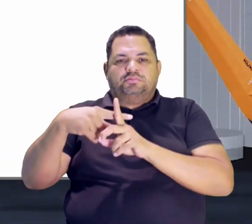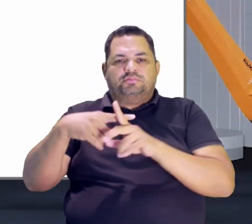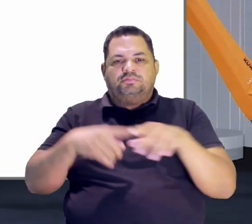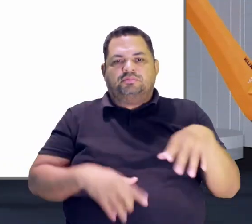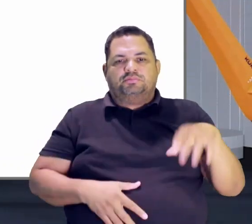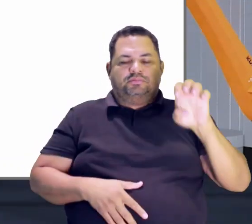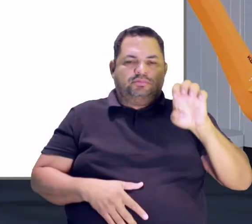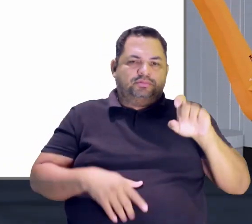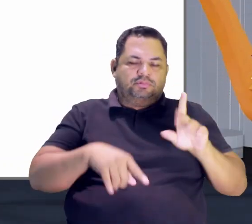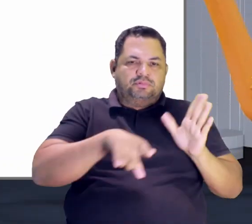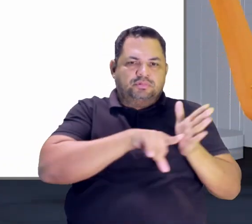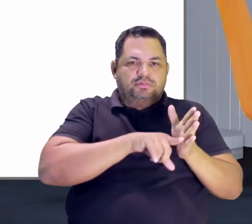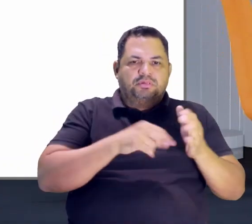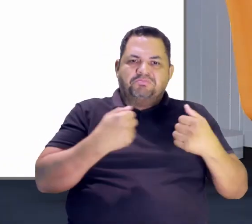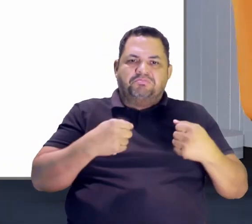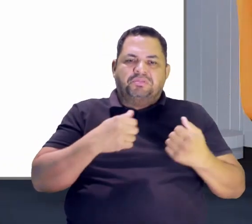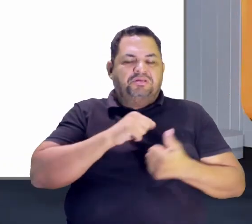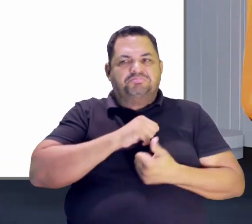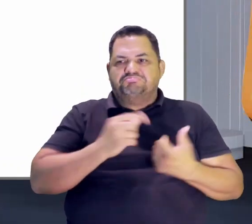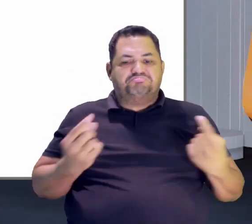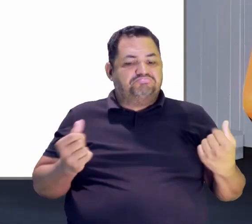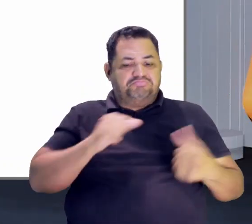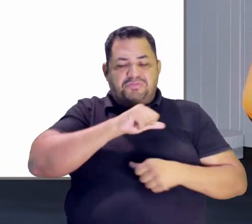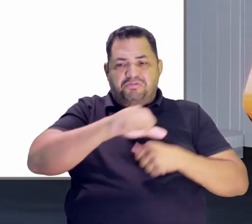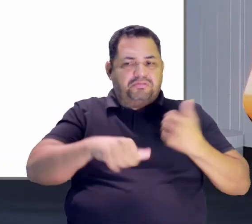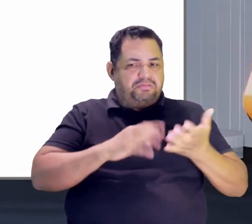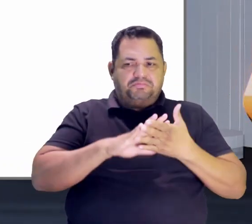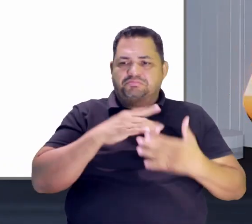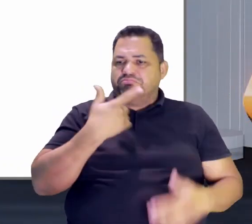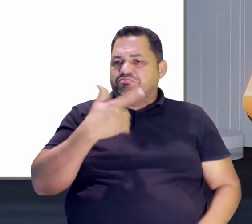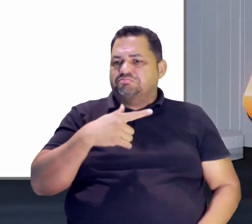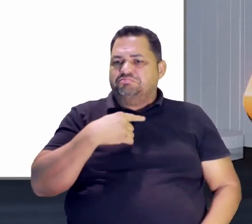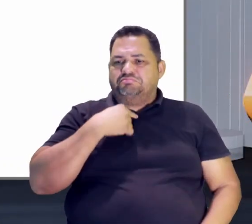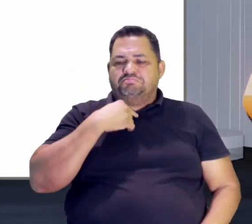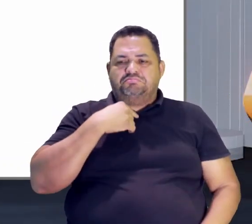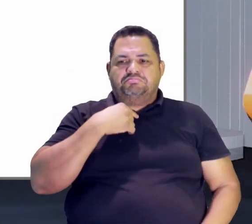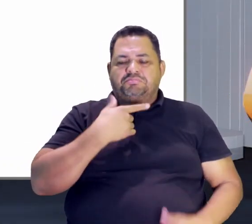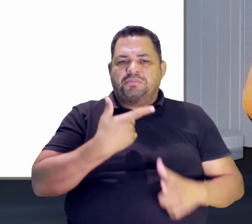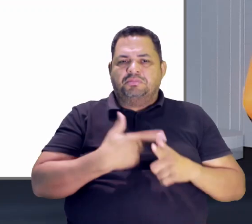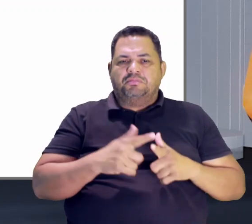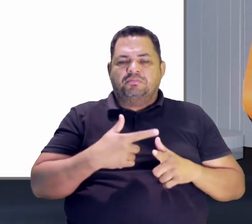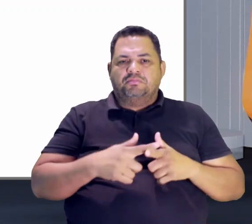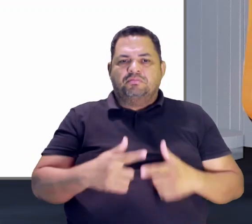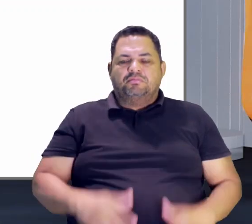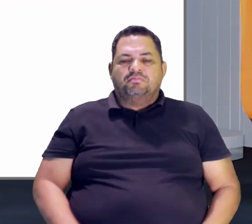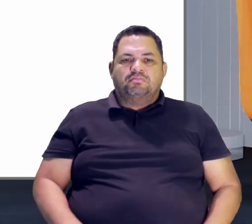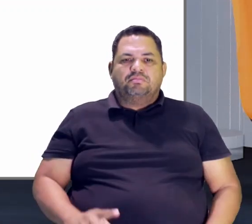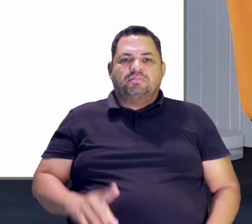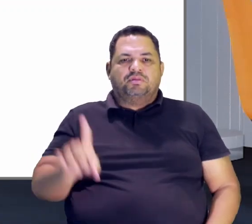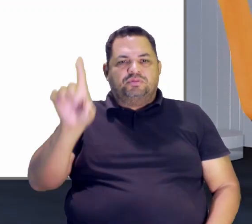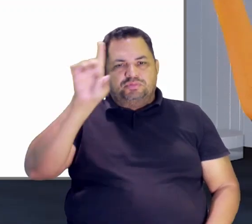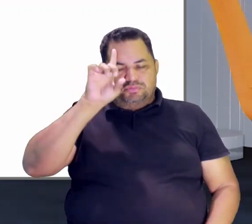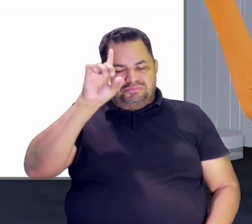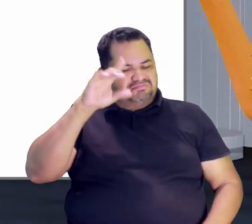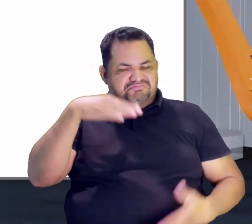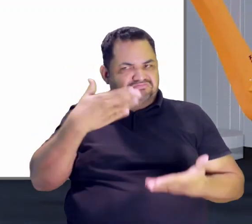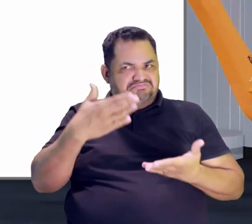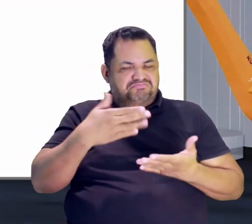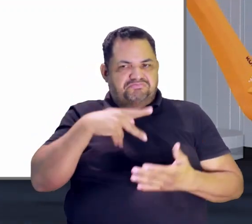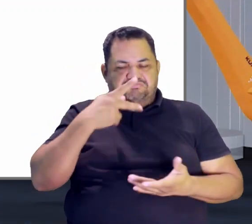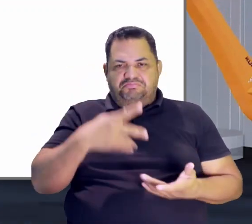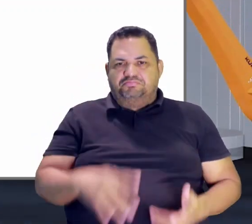esquerda negativo. Mas pode usar o contrário, não tem problema nenhum. É porque a gente fala normalmente no dia a dia aqui nos nossos exercícios, tudo